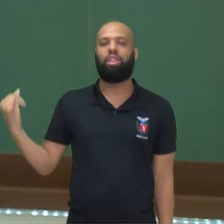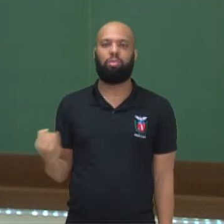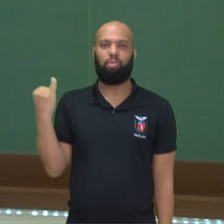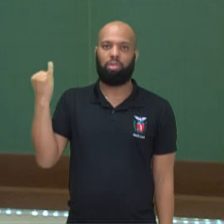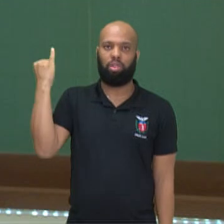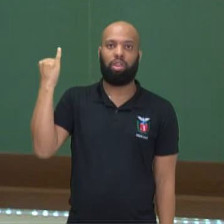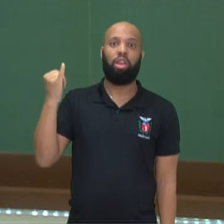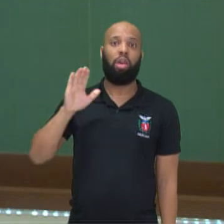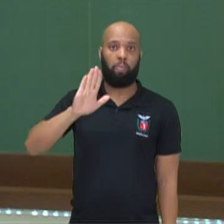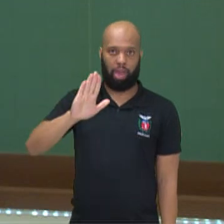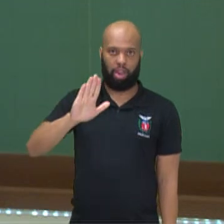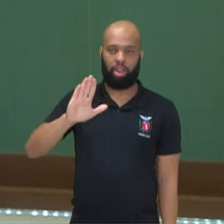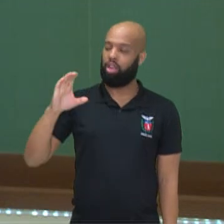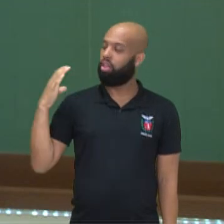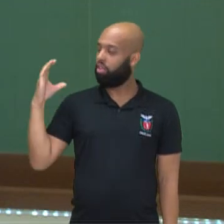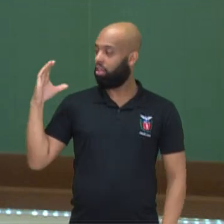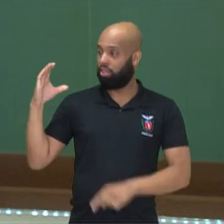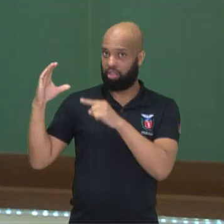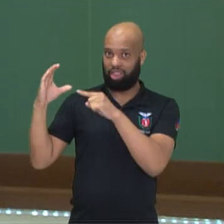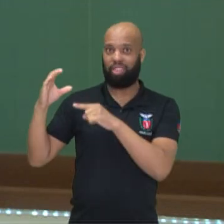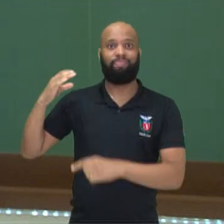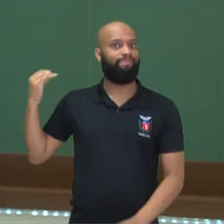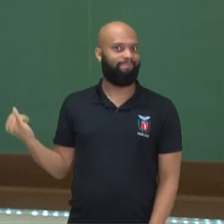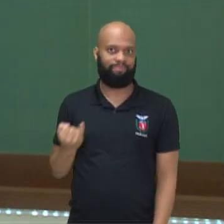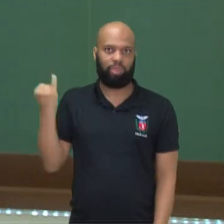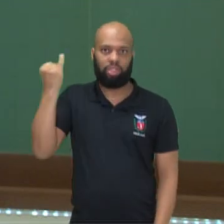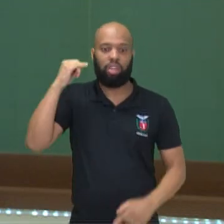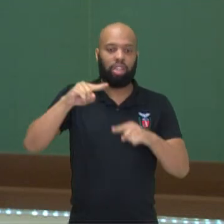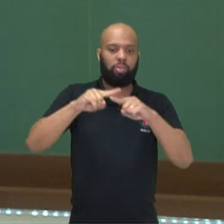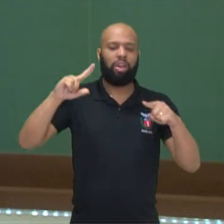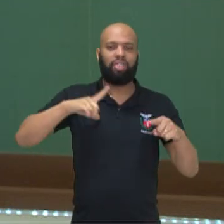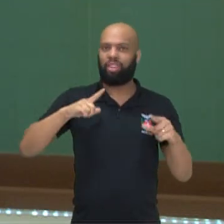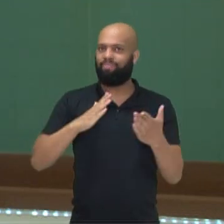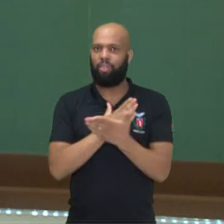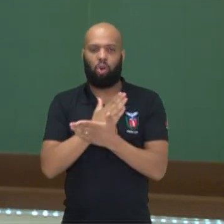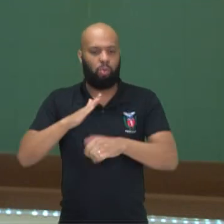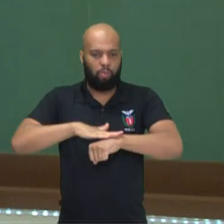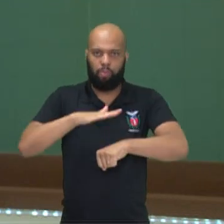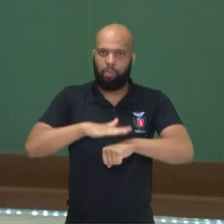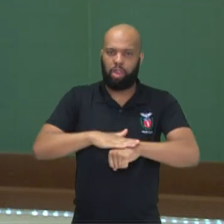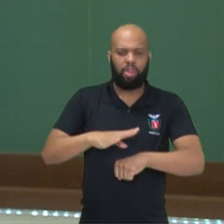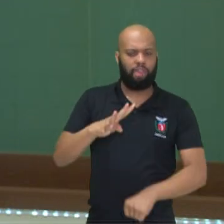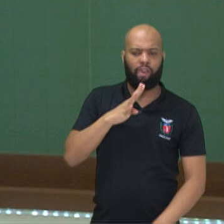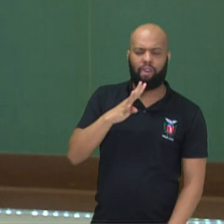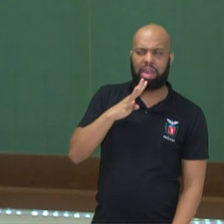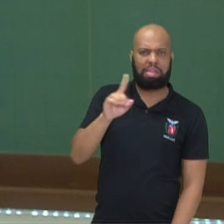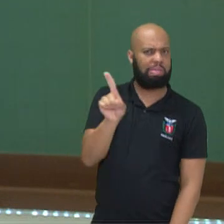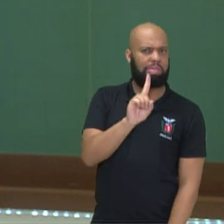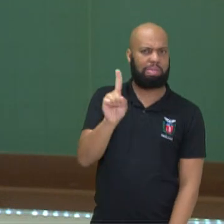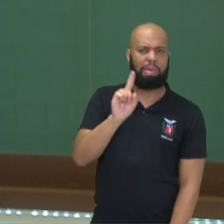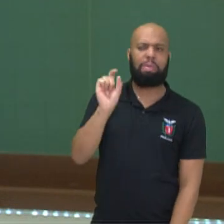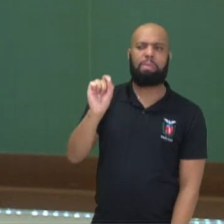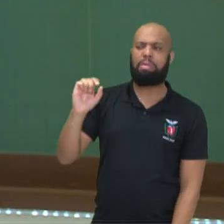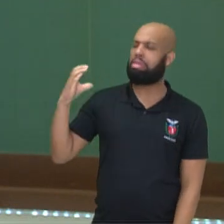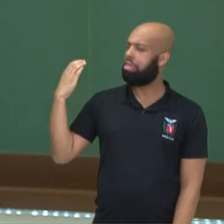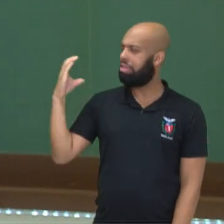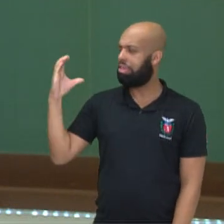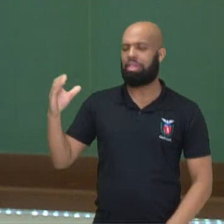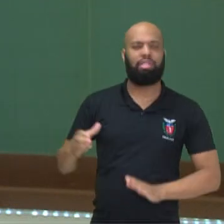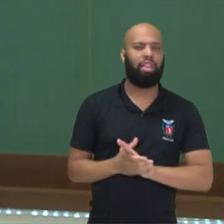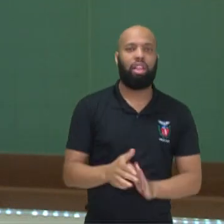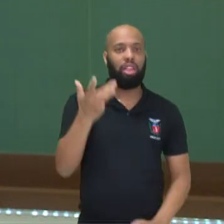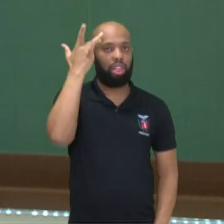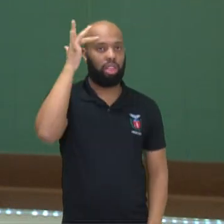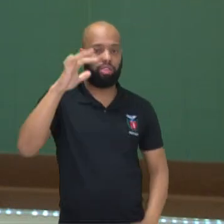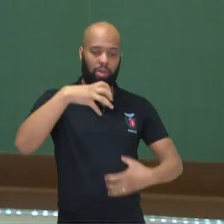ciência seja tão fundamental, muitas vezes nós desconhecemos o que é a ciência, desconhecemos